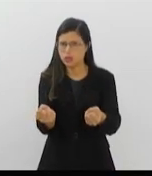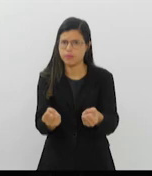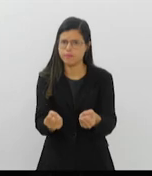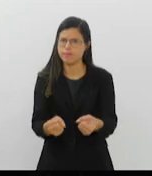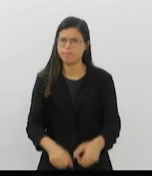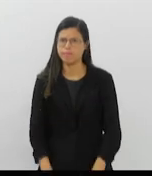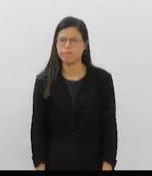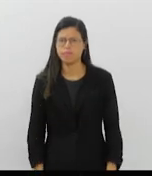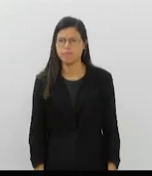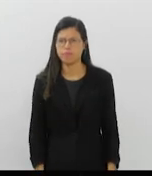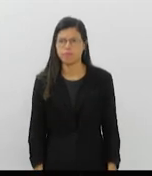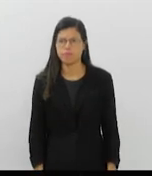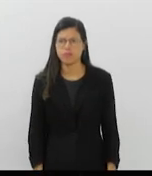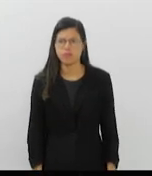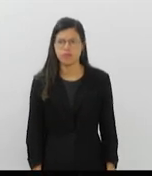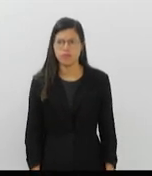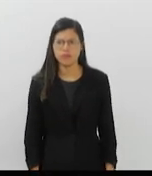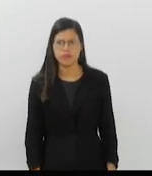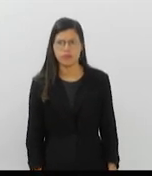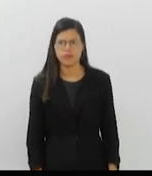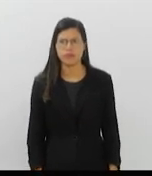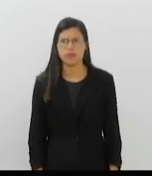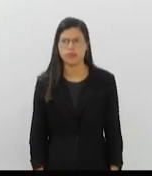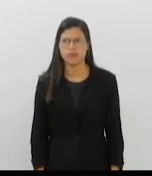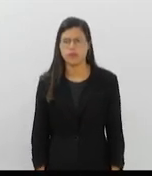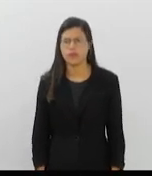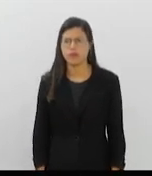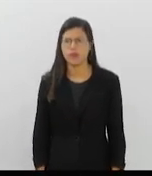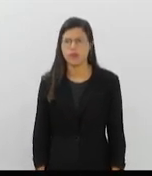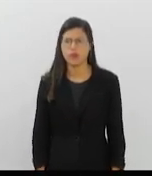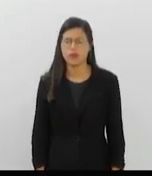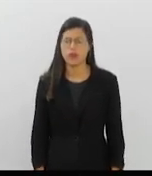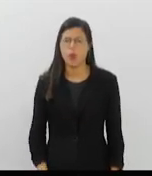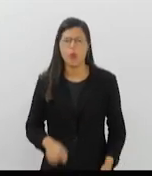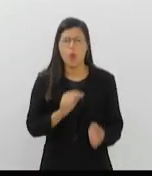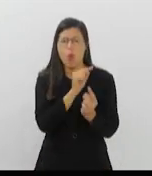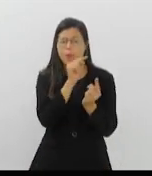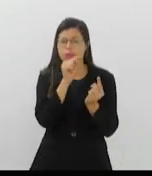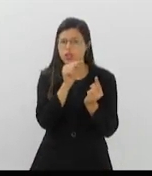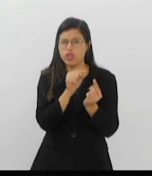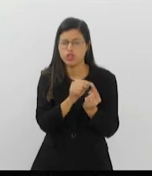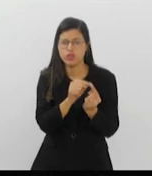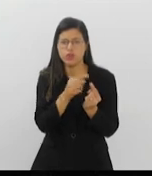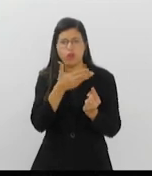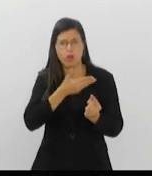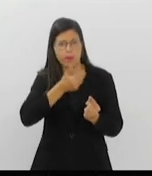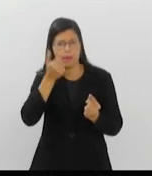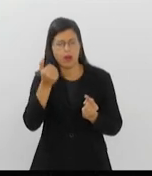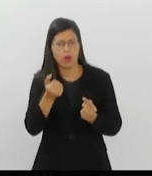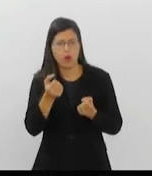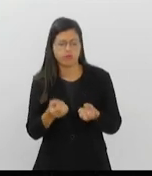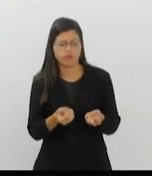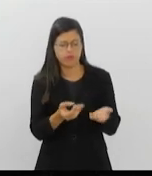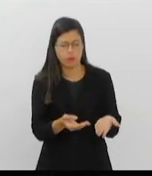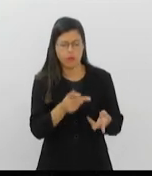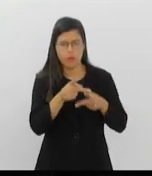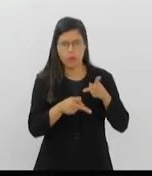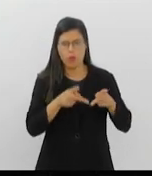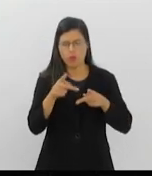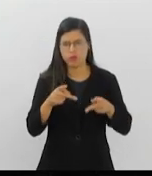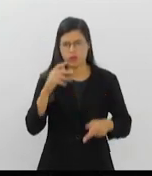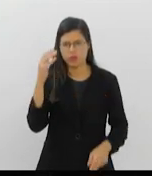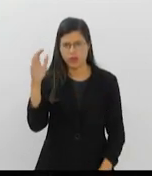acatado pelo bem da população de Niterói e acima